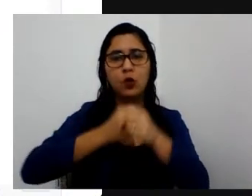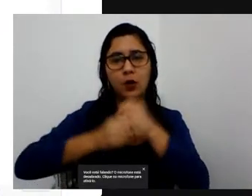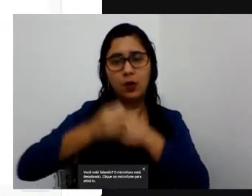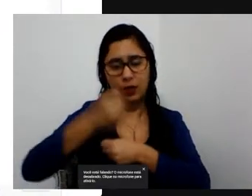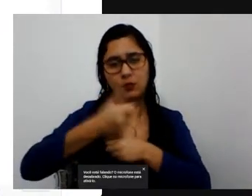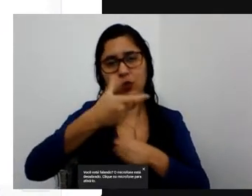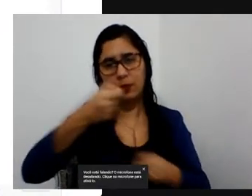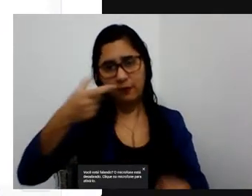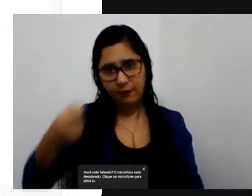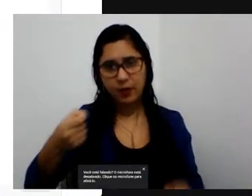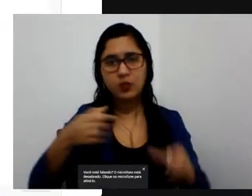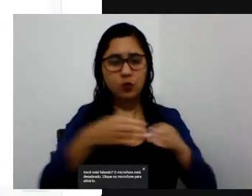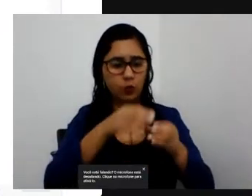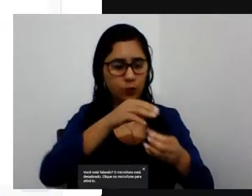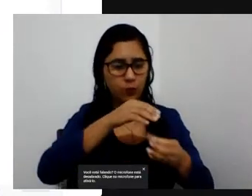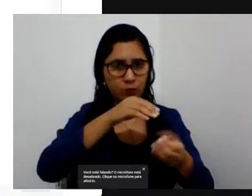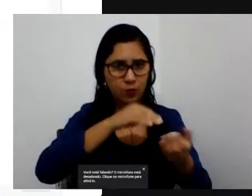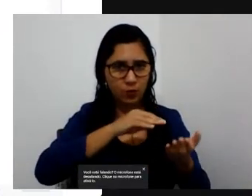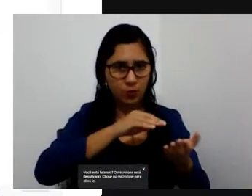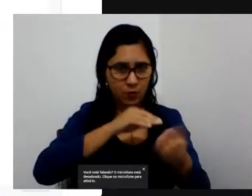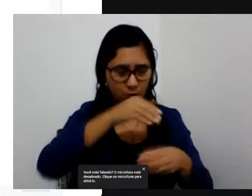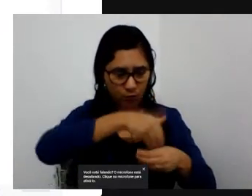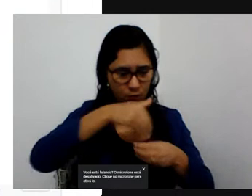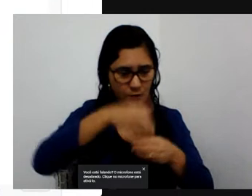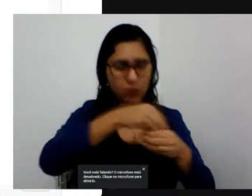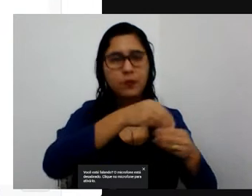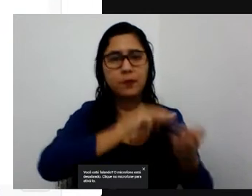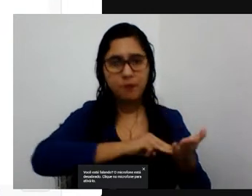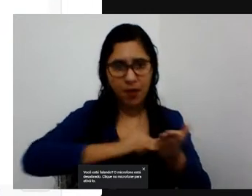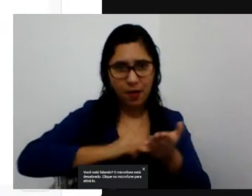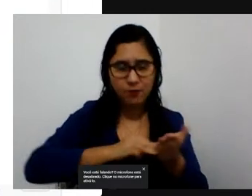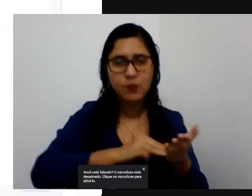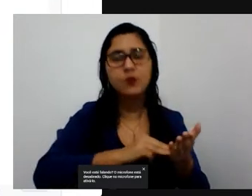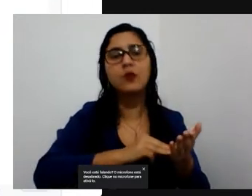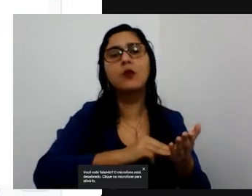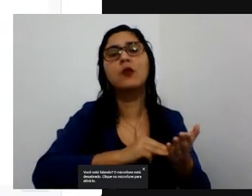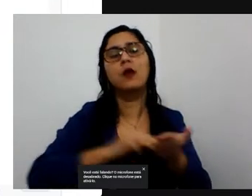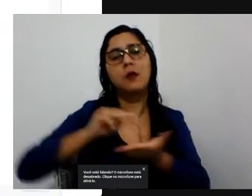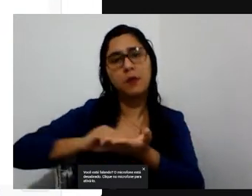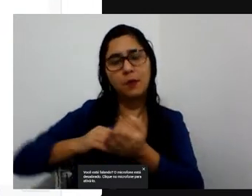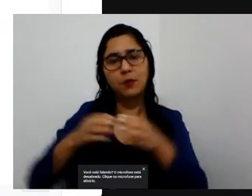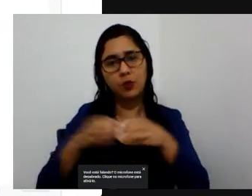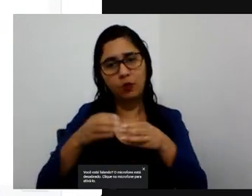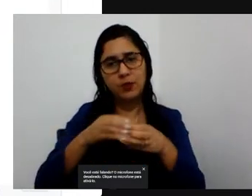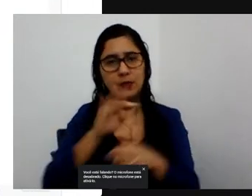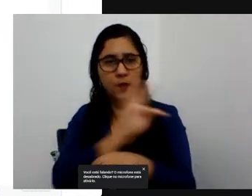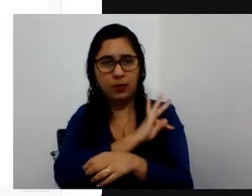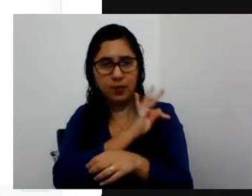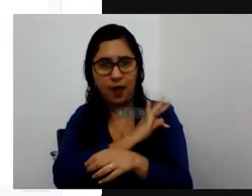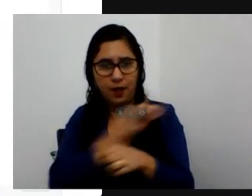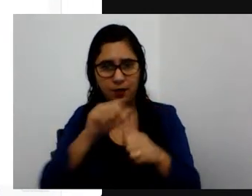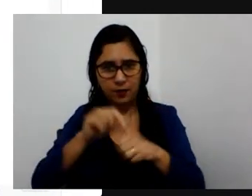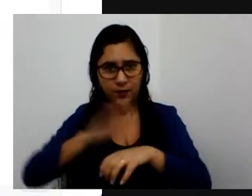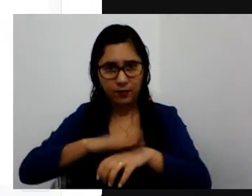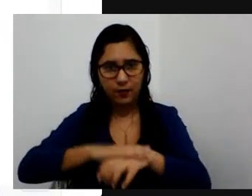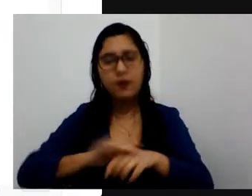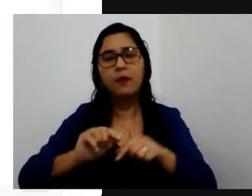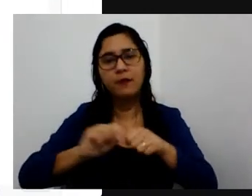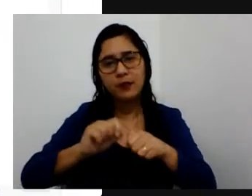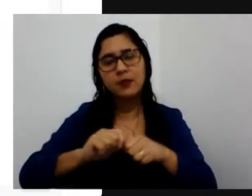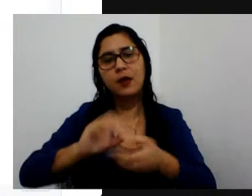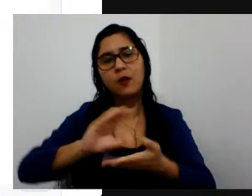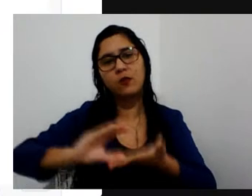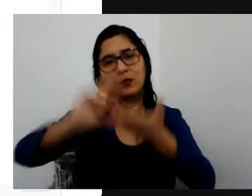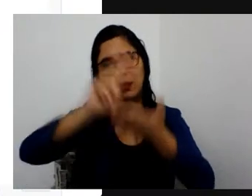membros da Comissão Eleitoral do Conselho Universitário, os membros da Comissão Técnico-Executiva do Conselho Universitário